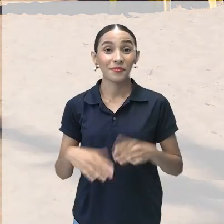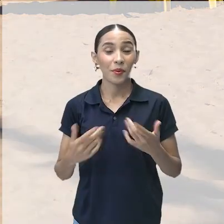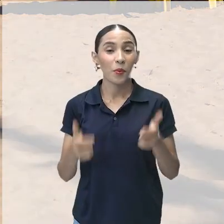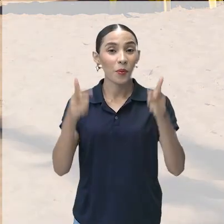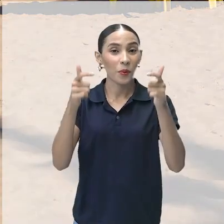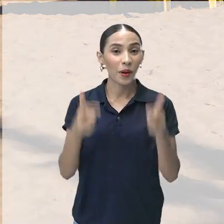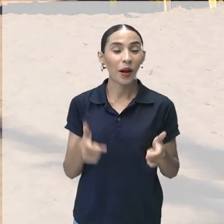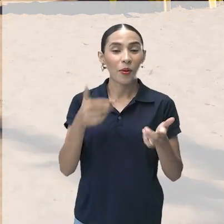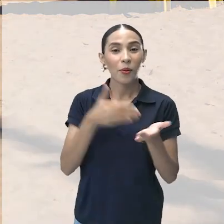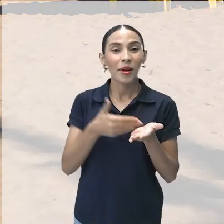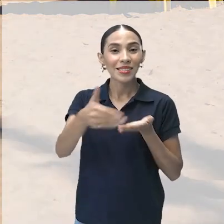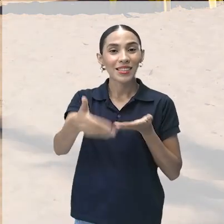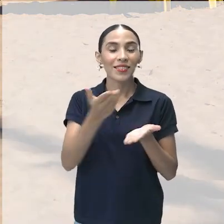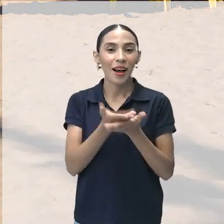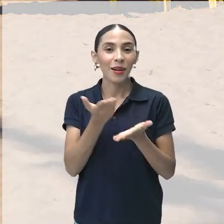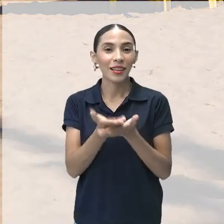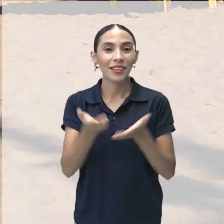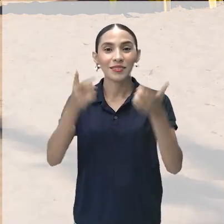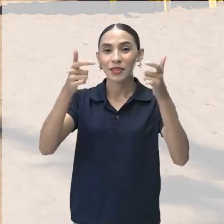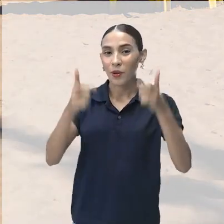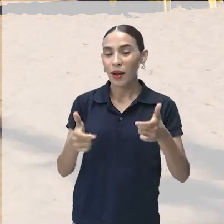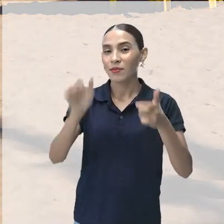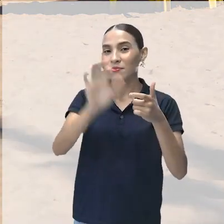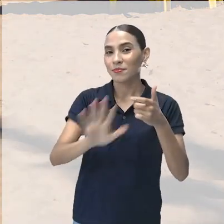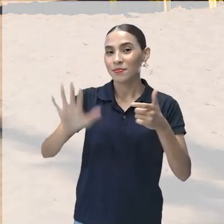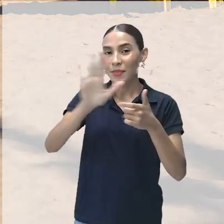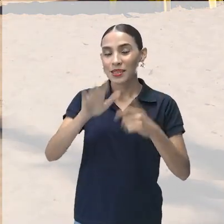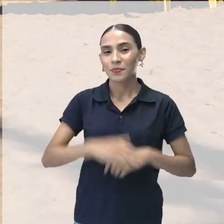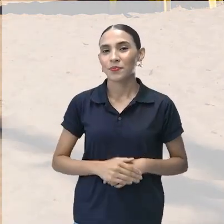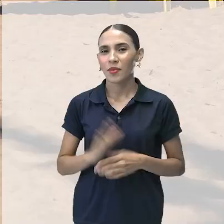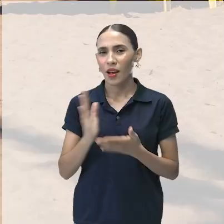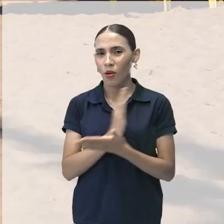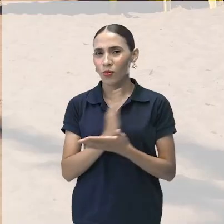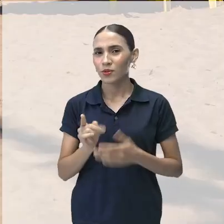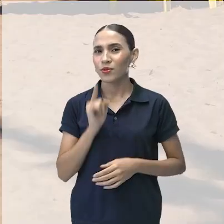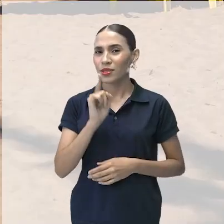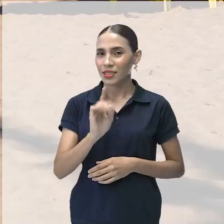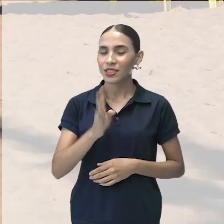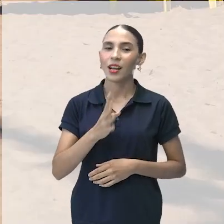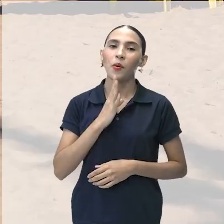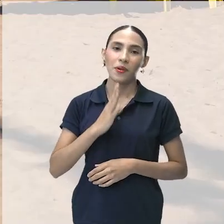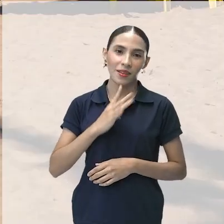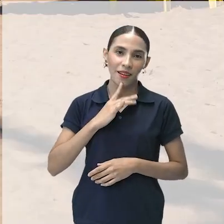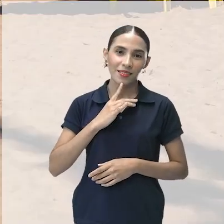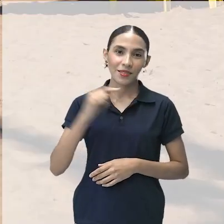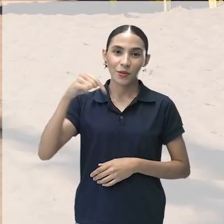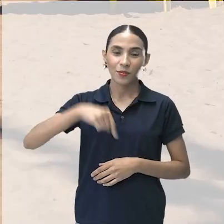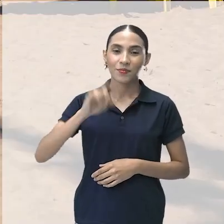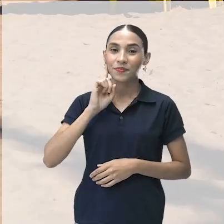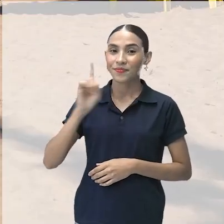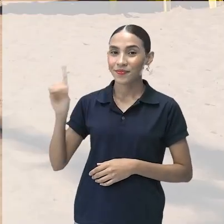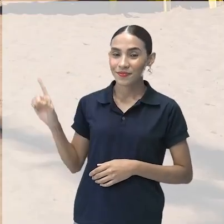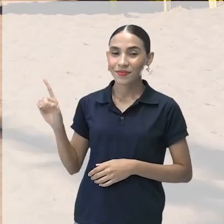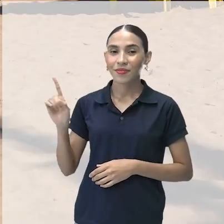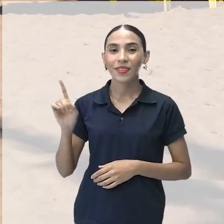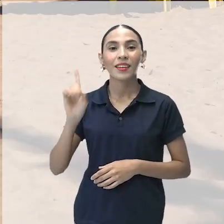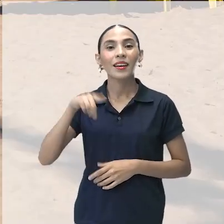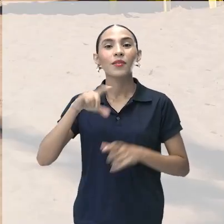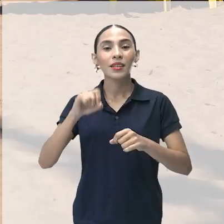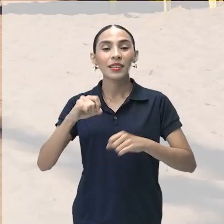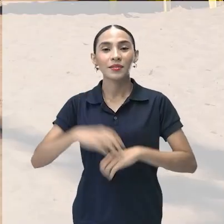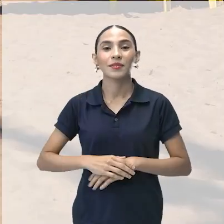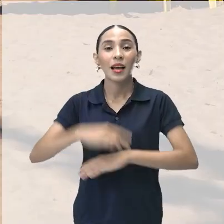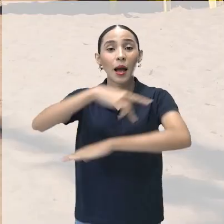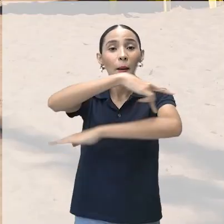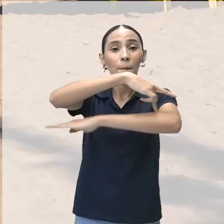Estamos começando a nossa aula de hoje neste cenário. Alguns já podem conhecer este cenário, que representa a